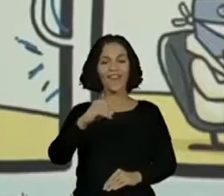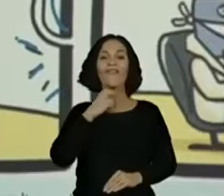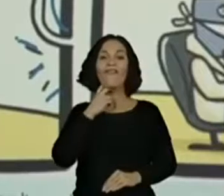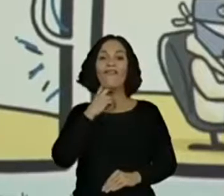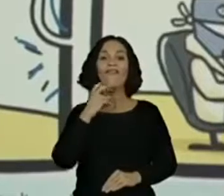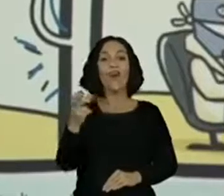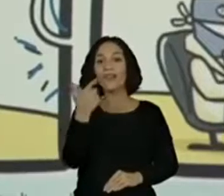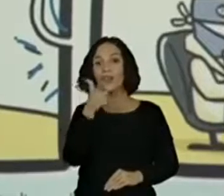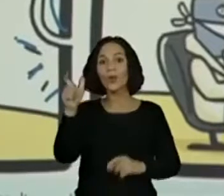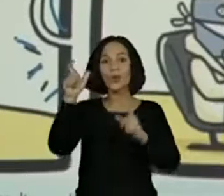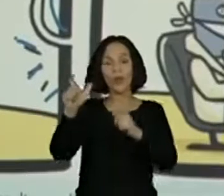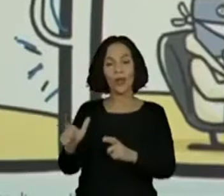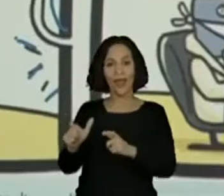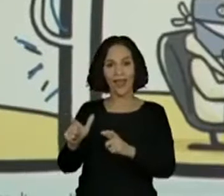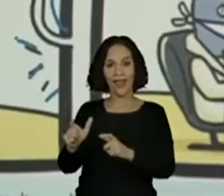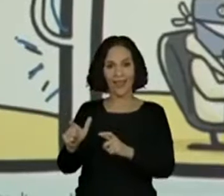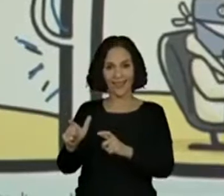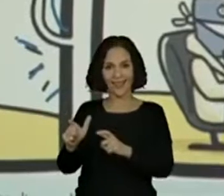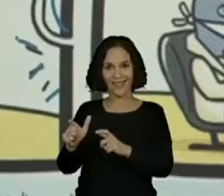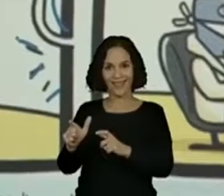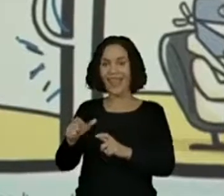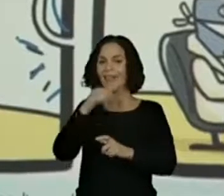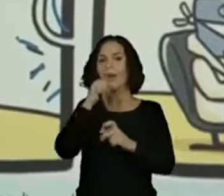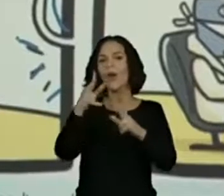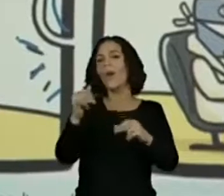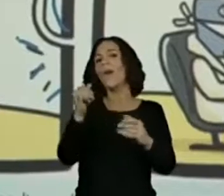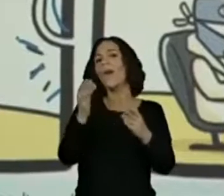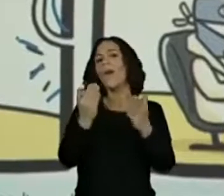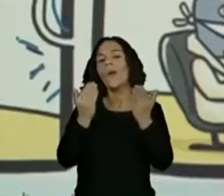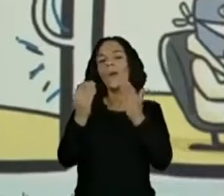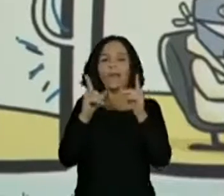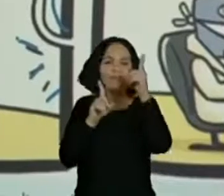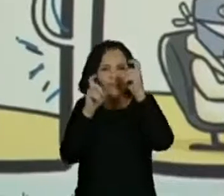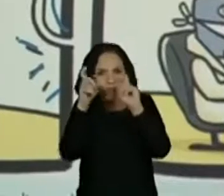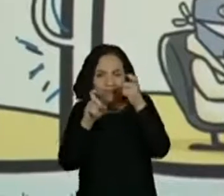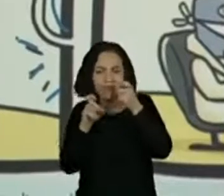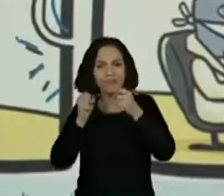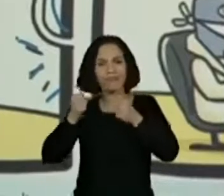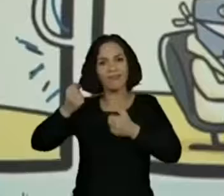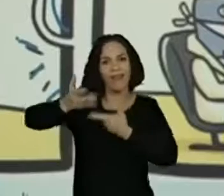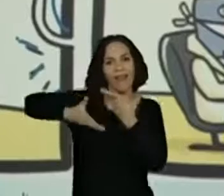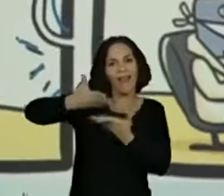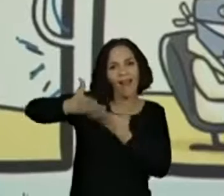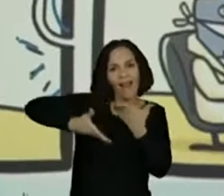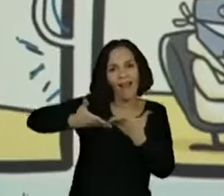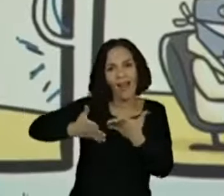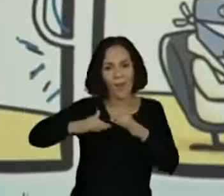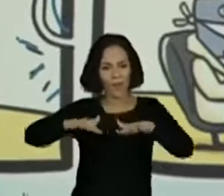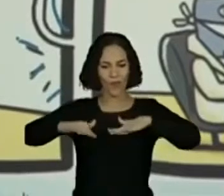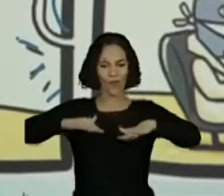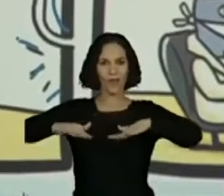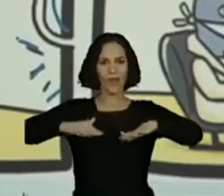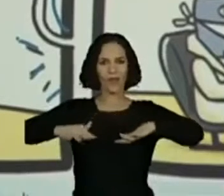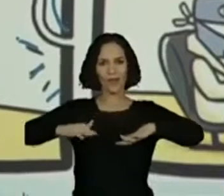outro lugar. Viu como é importante a gente ler tanto o que está escrito nos balões, como que está